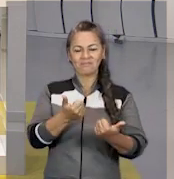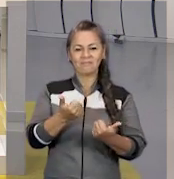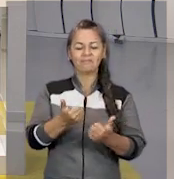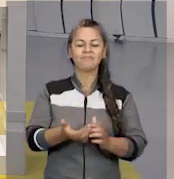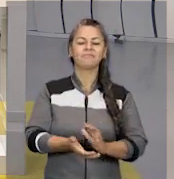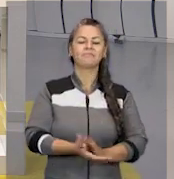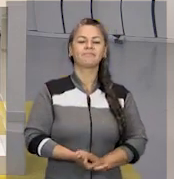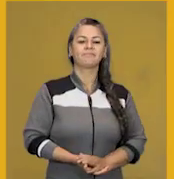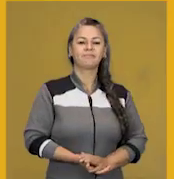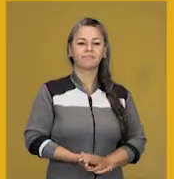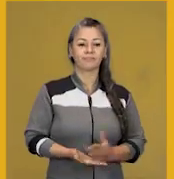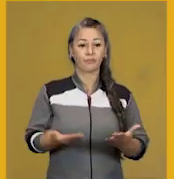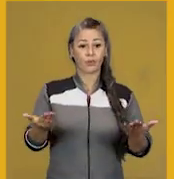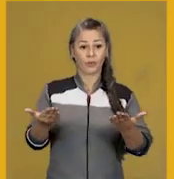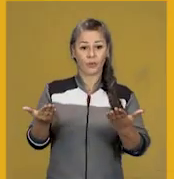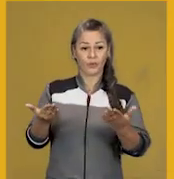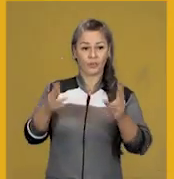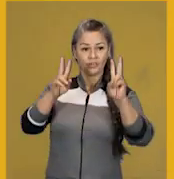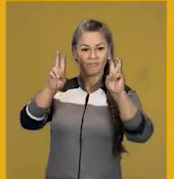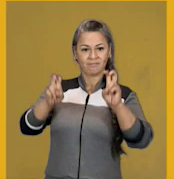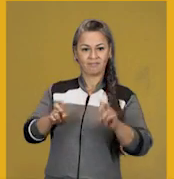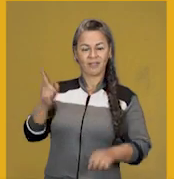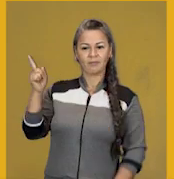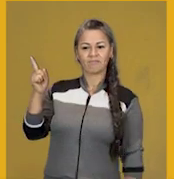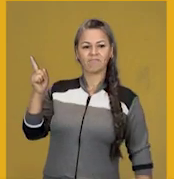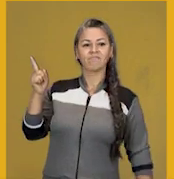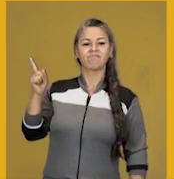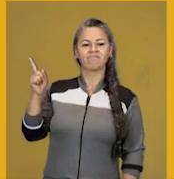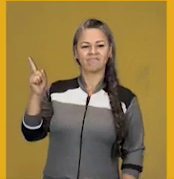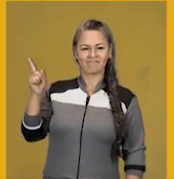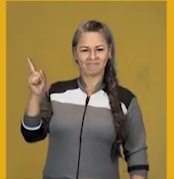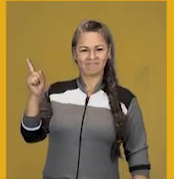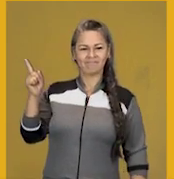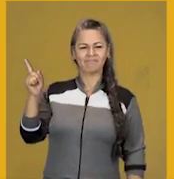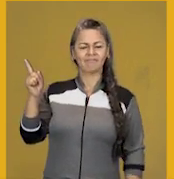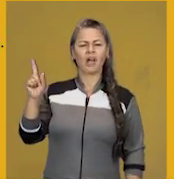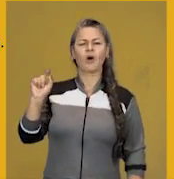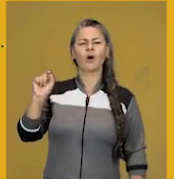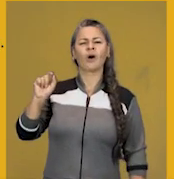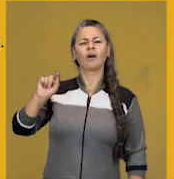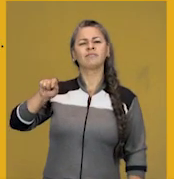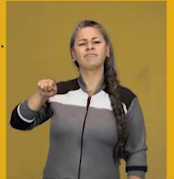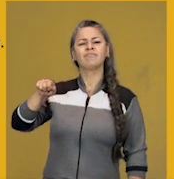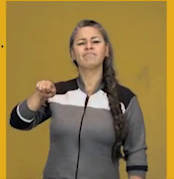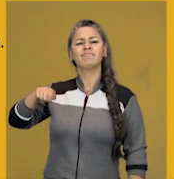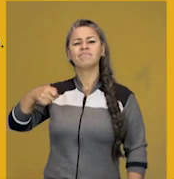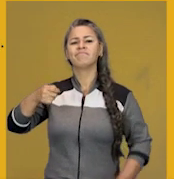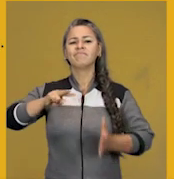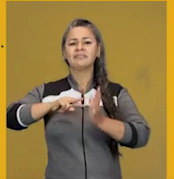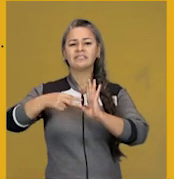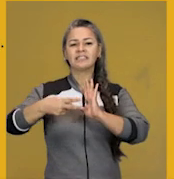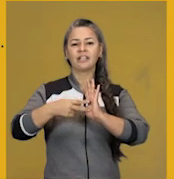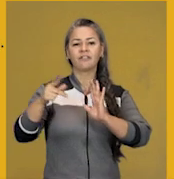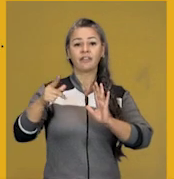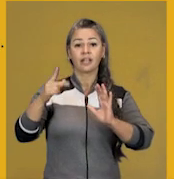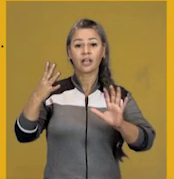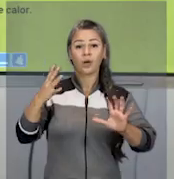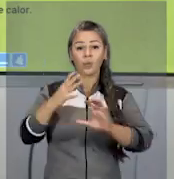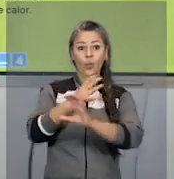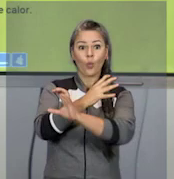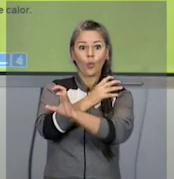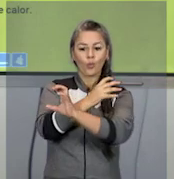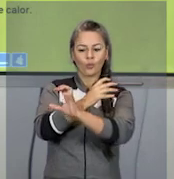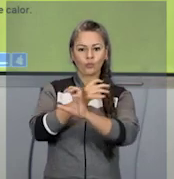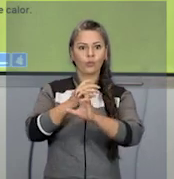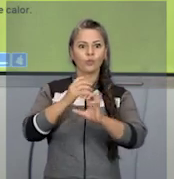de hoje nós iremos trabalhar as trocas de calor. O que são as trocas de calor? O objetivo dessa aula